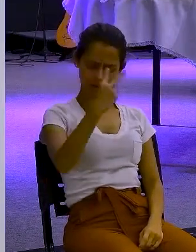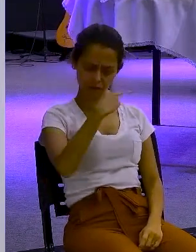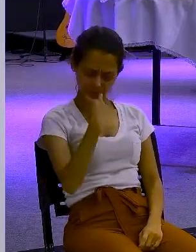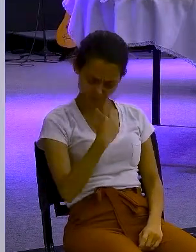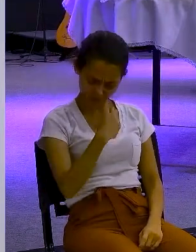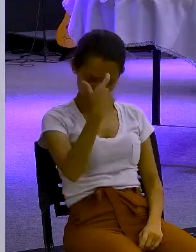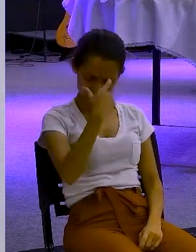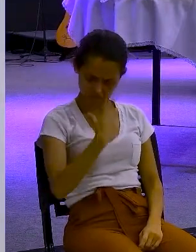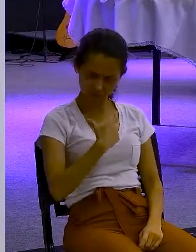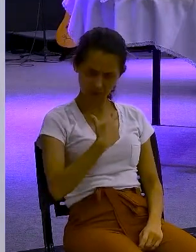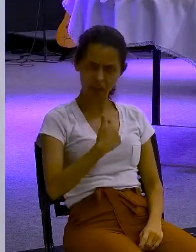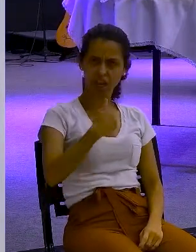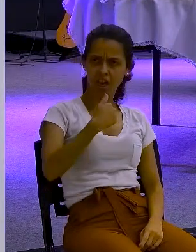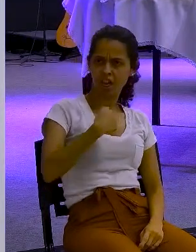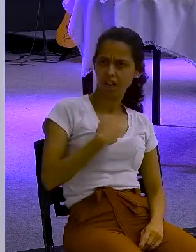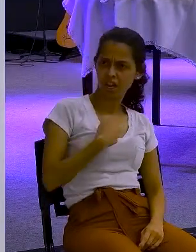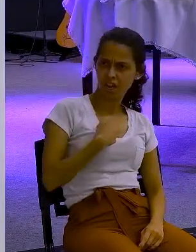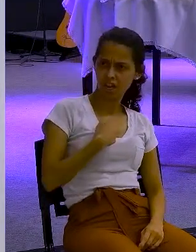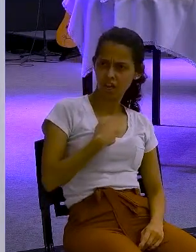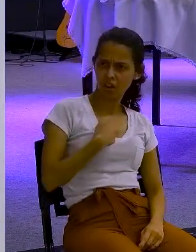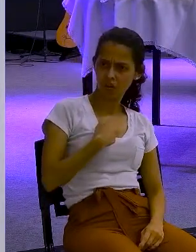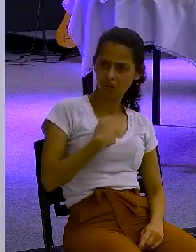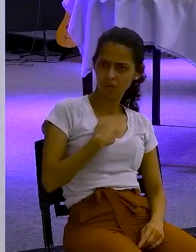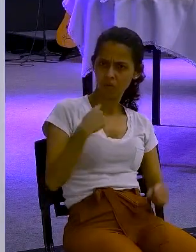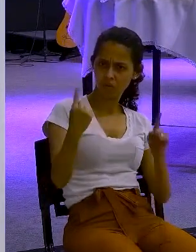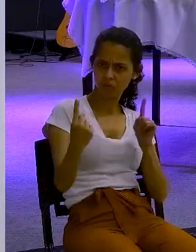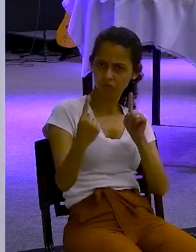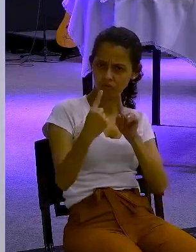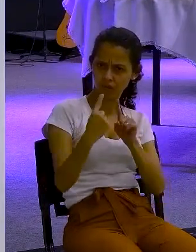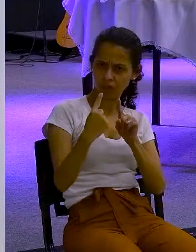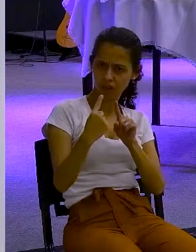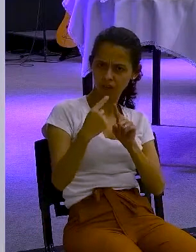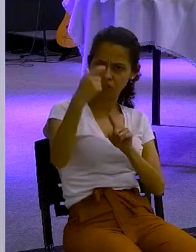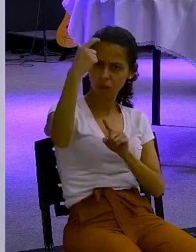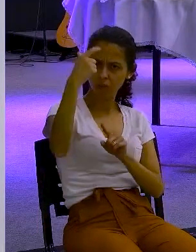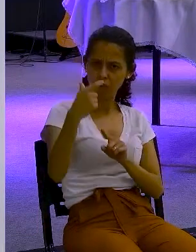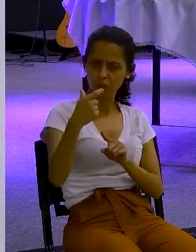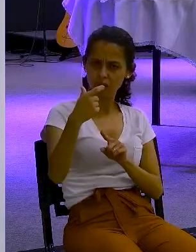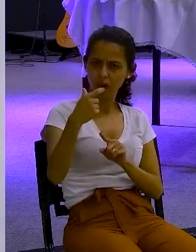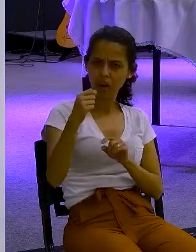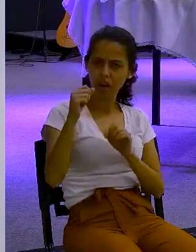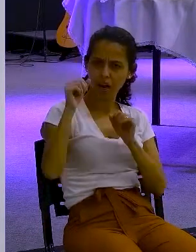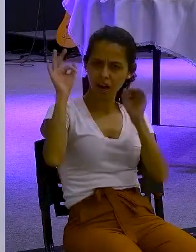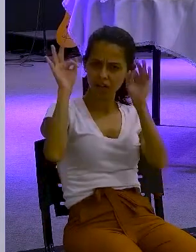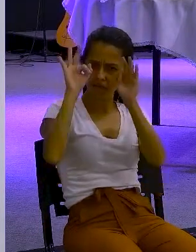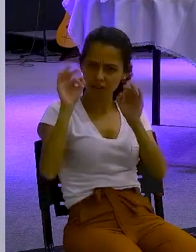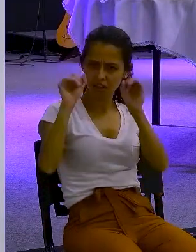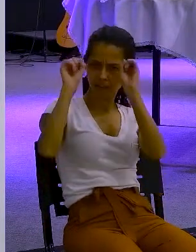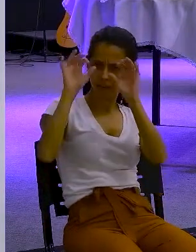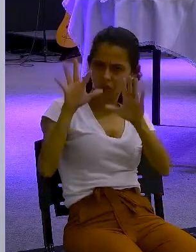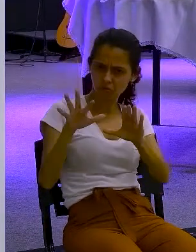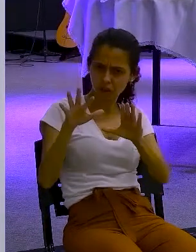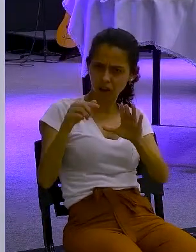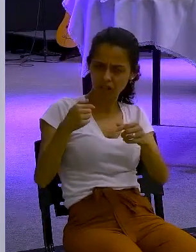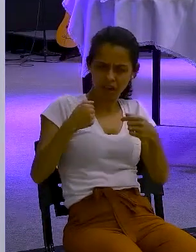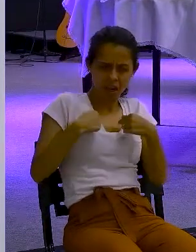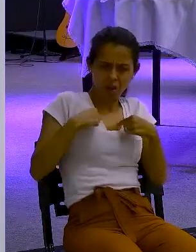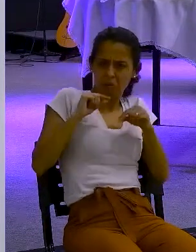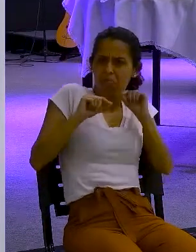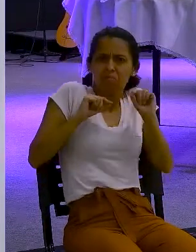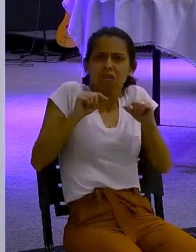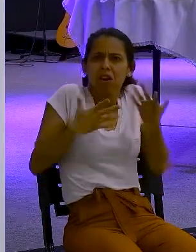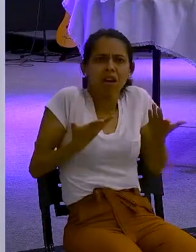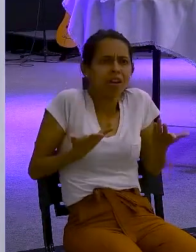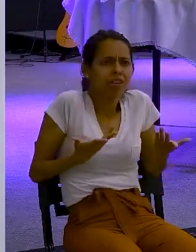Se eu estou diante de uma bem-aventurada mulher, que carrega no ventre o Senhor, quem sou eu?